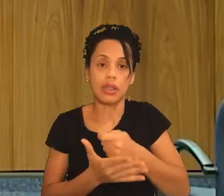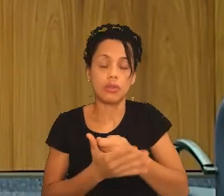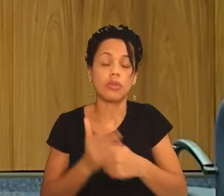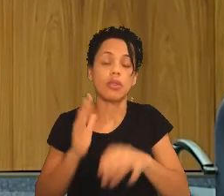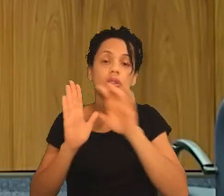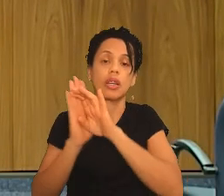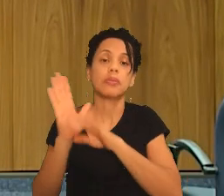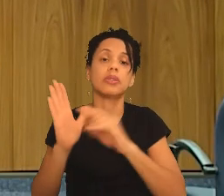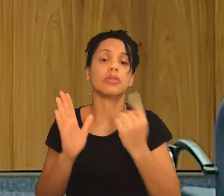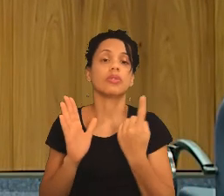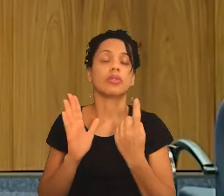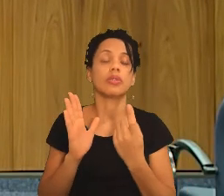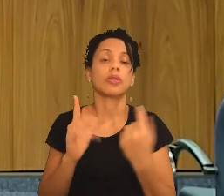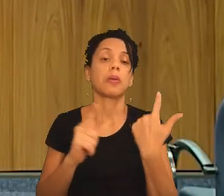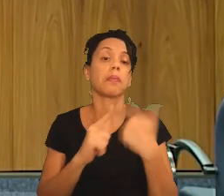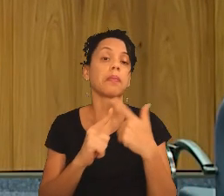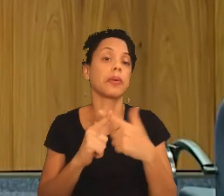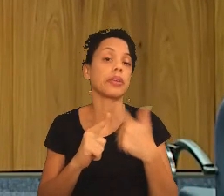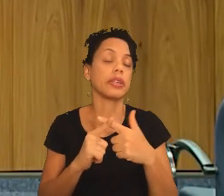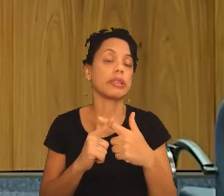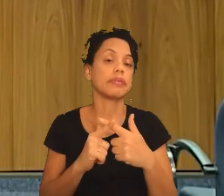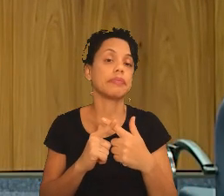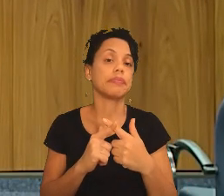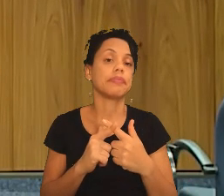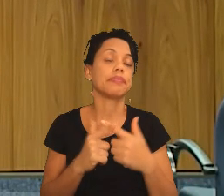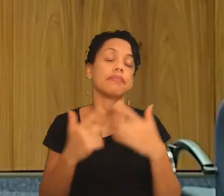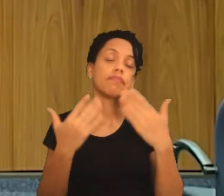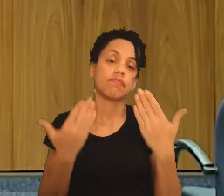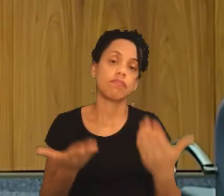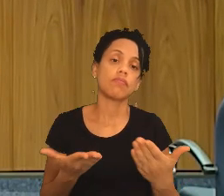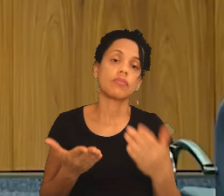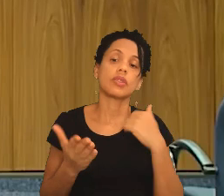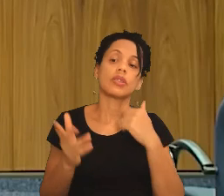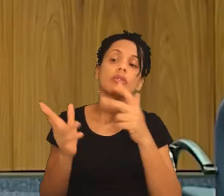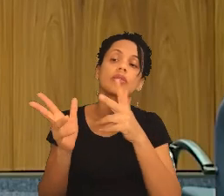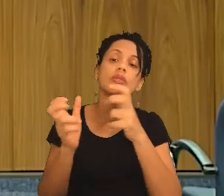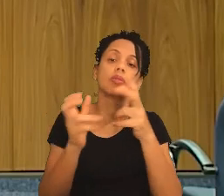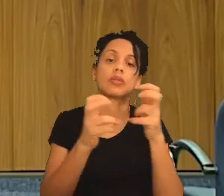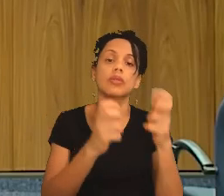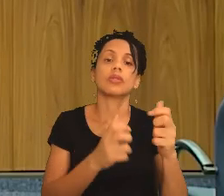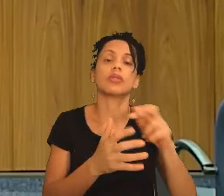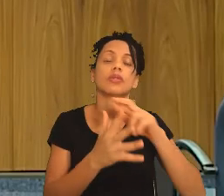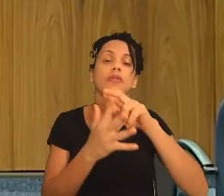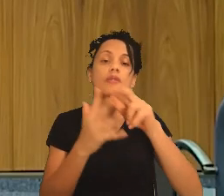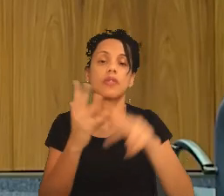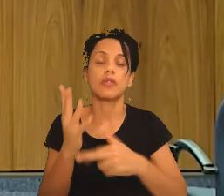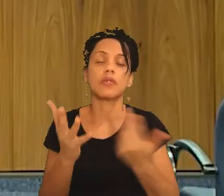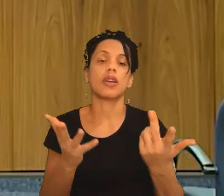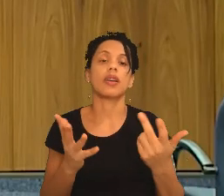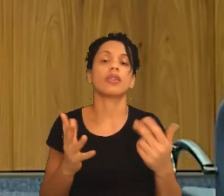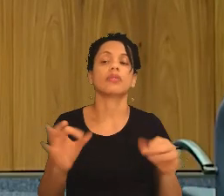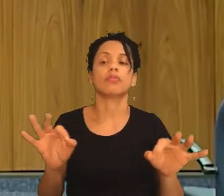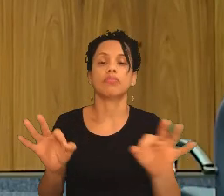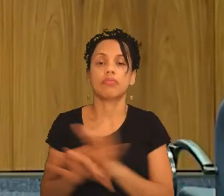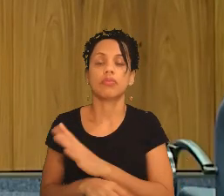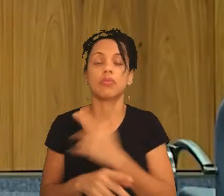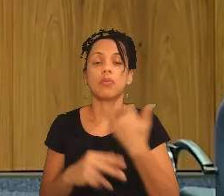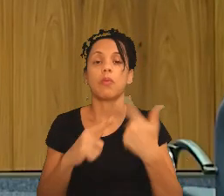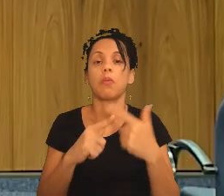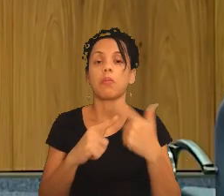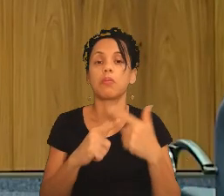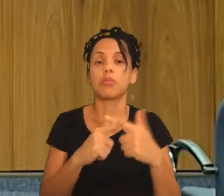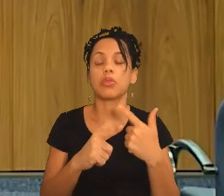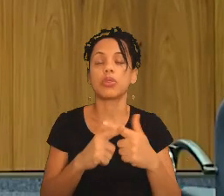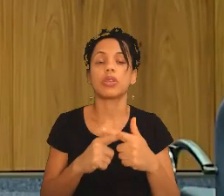estão entre nós, eles estão embrenhados nas matas, eles estão em outros lugares. E a ditadura ela é um